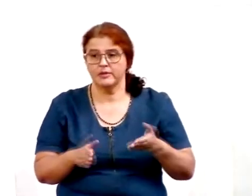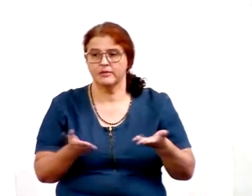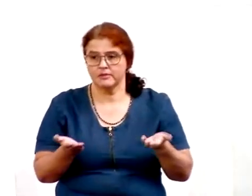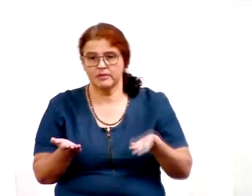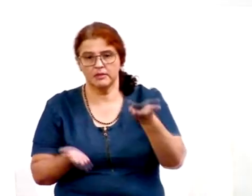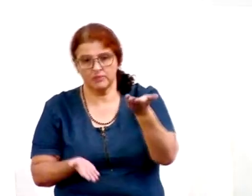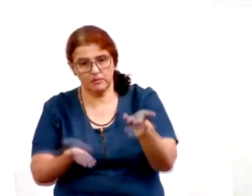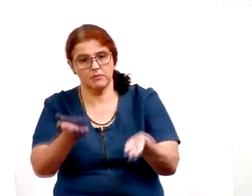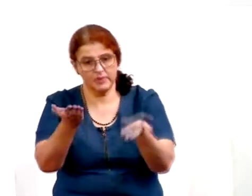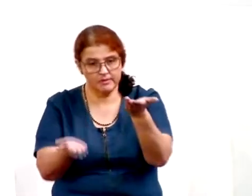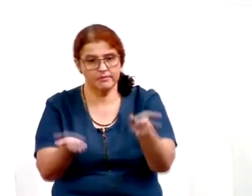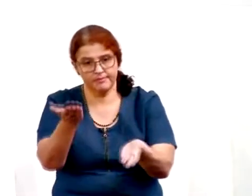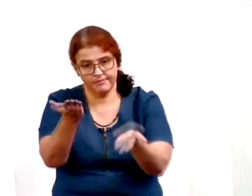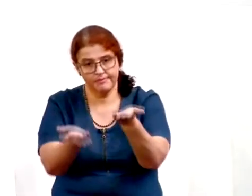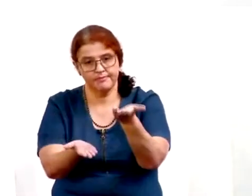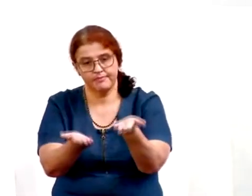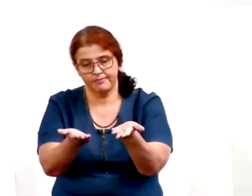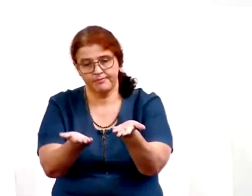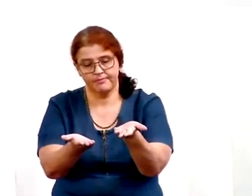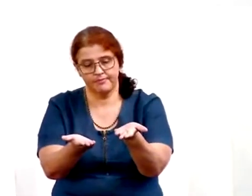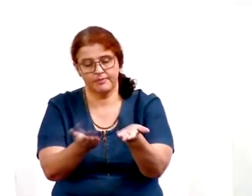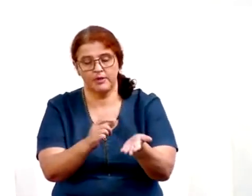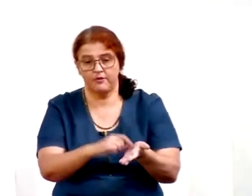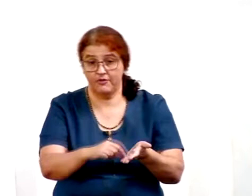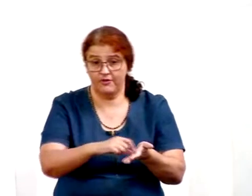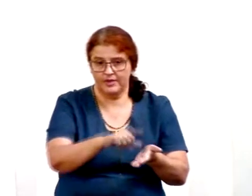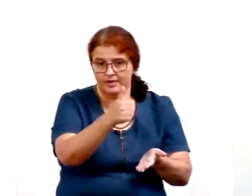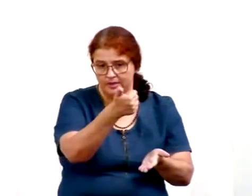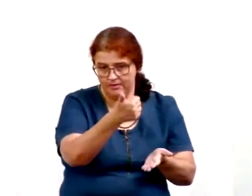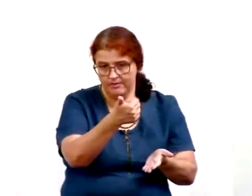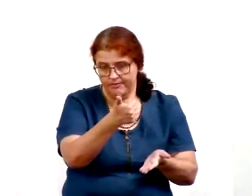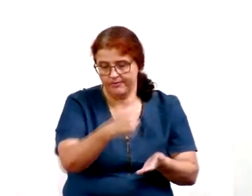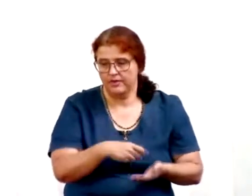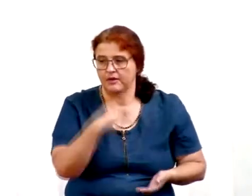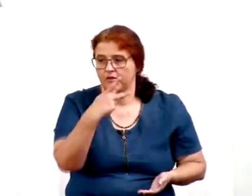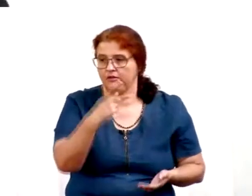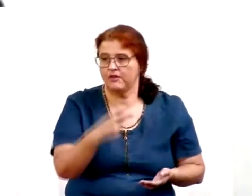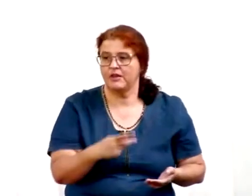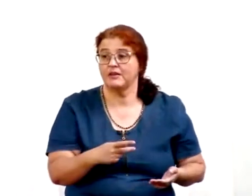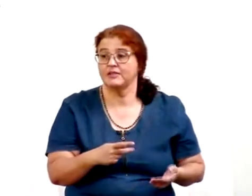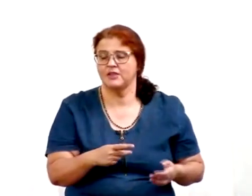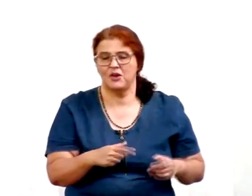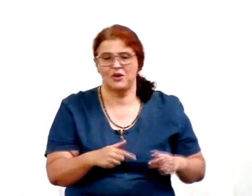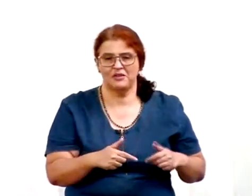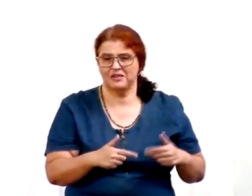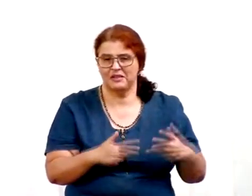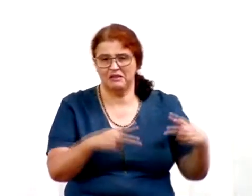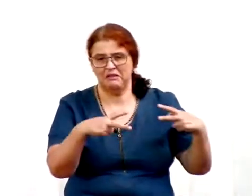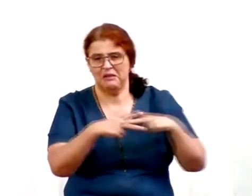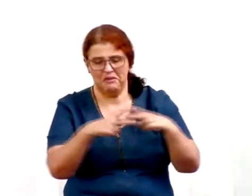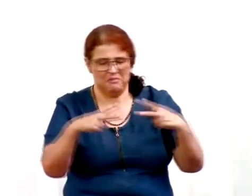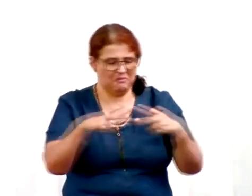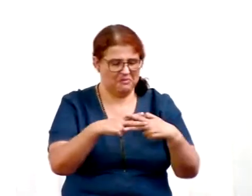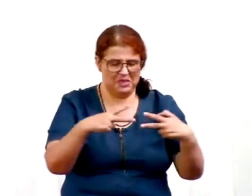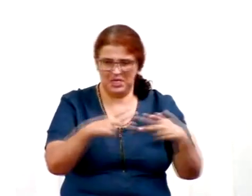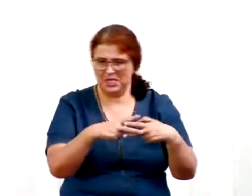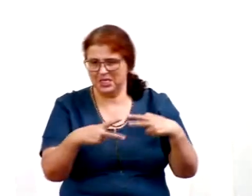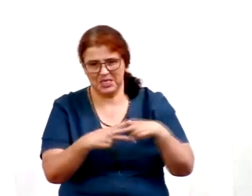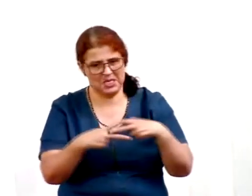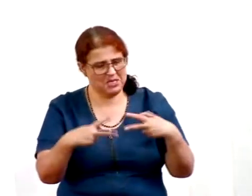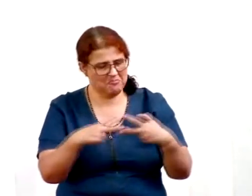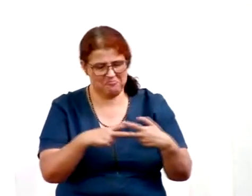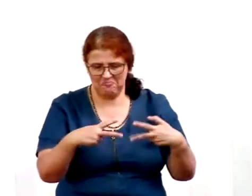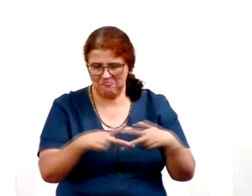aqui. O versículo 1 diz: de onde procedem as guerras e brigas que há entre vocês? De onde, senão